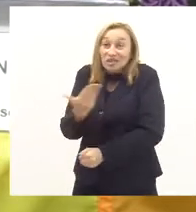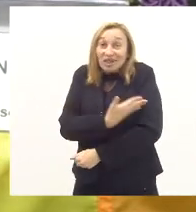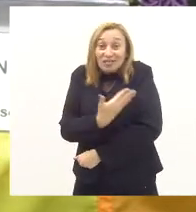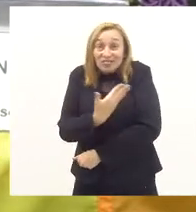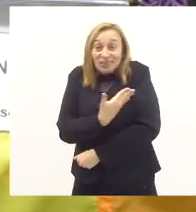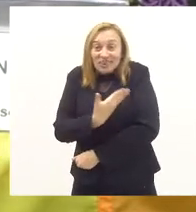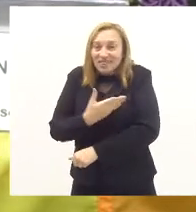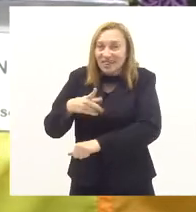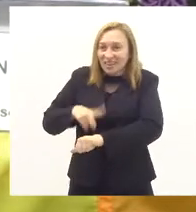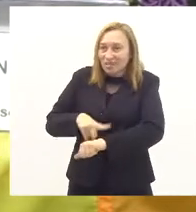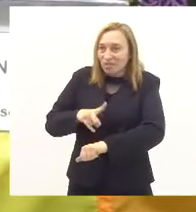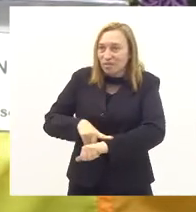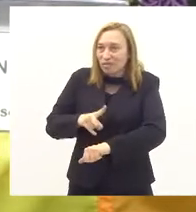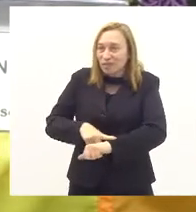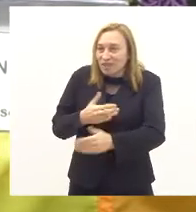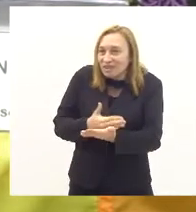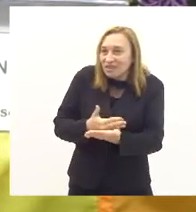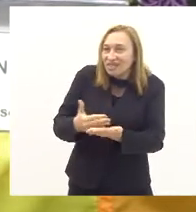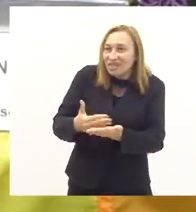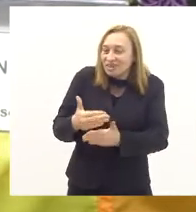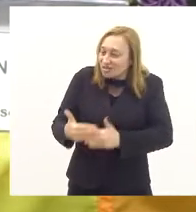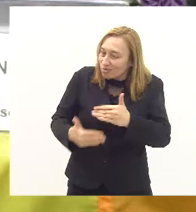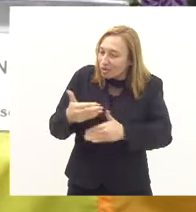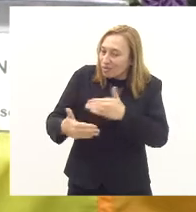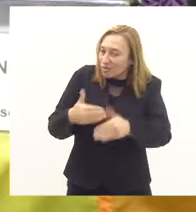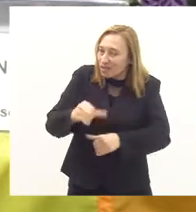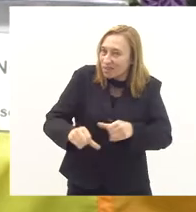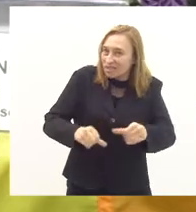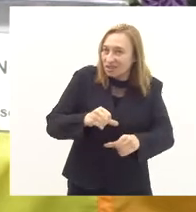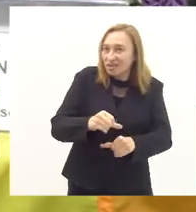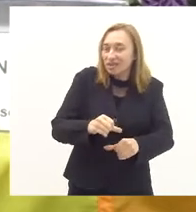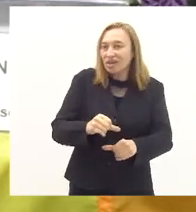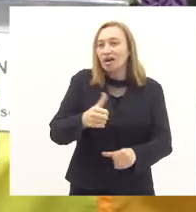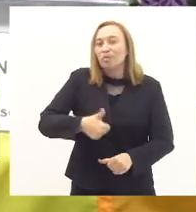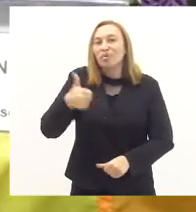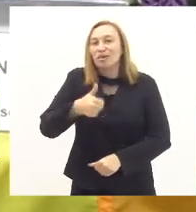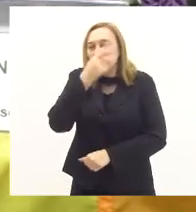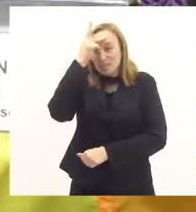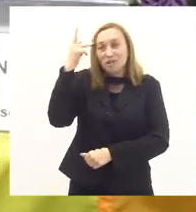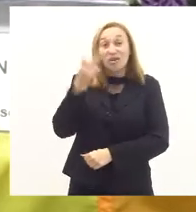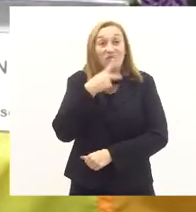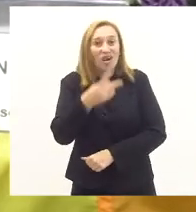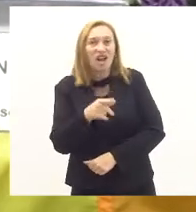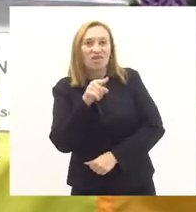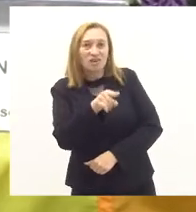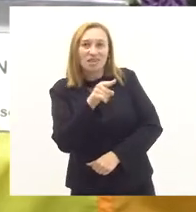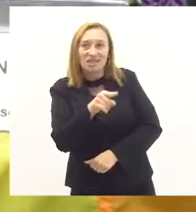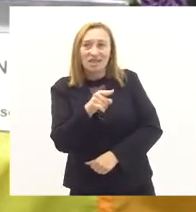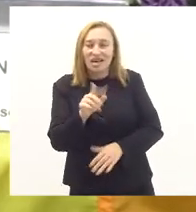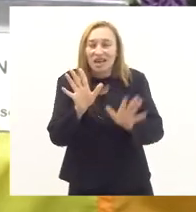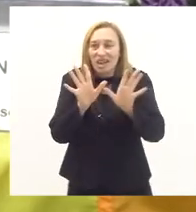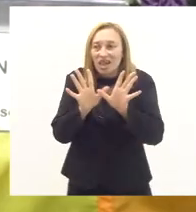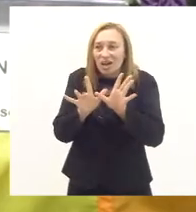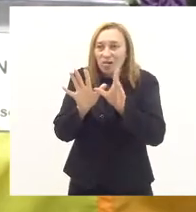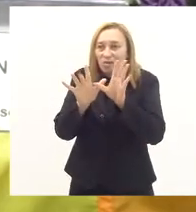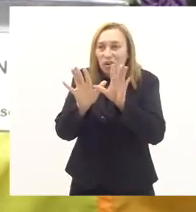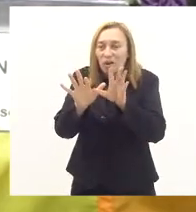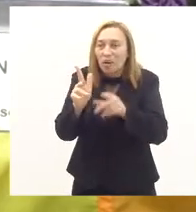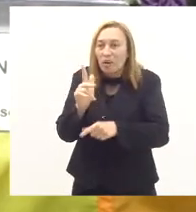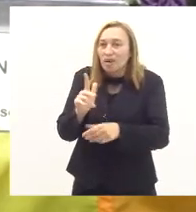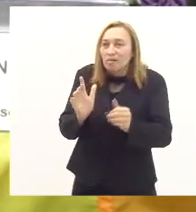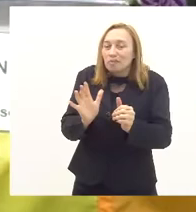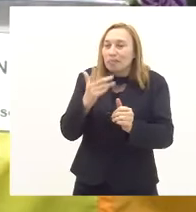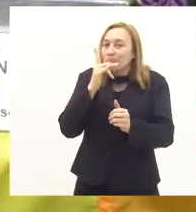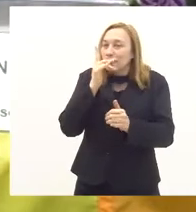naquele momento. No início do seu processo de transição, fui a primeira pessoa a dizer para ela que ela era uma borboleta que estava ainda presa num